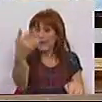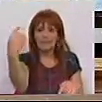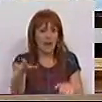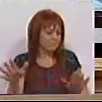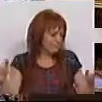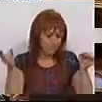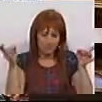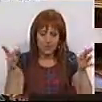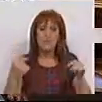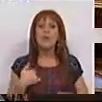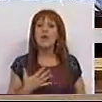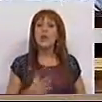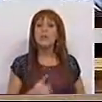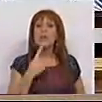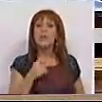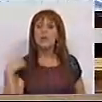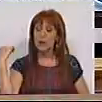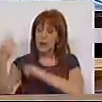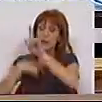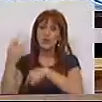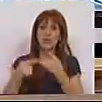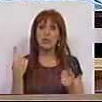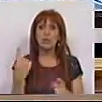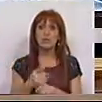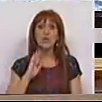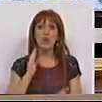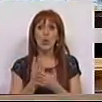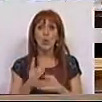estão. E devo dizer que